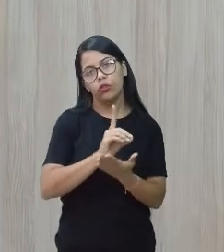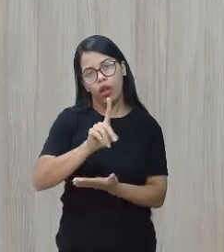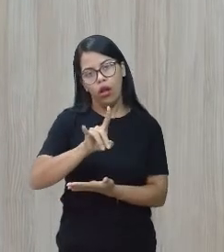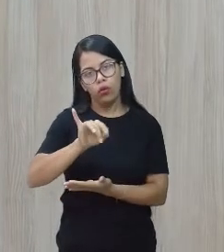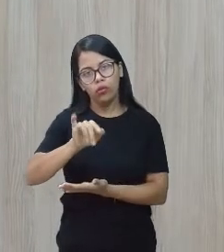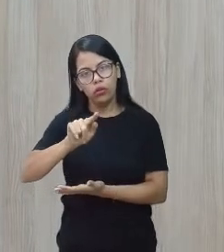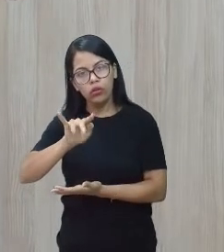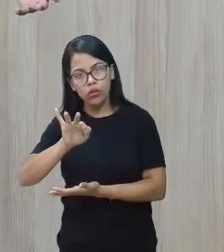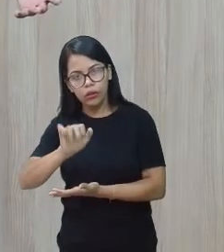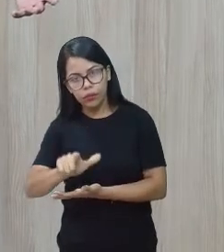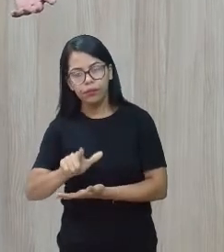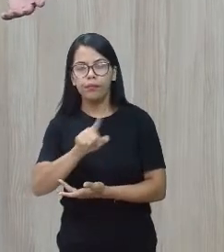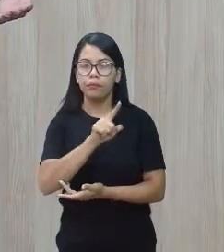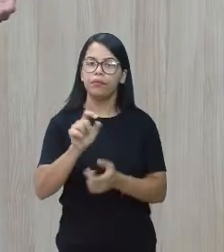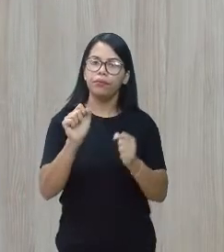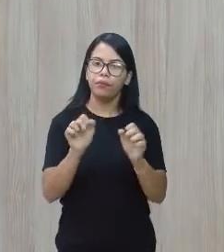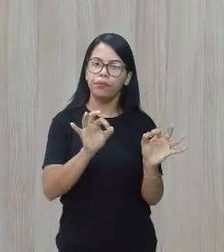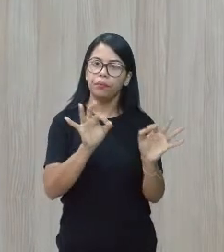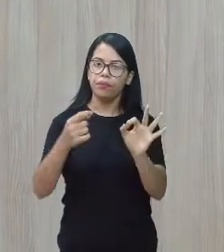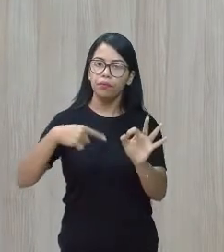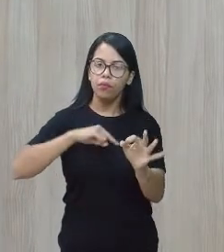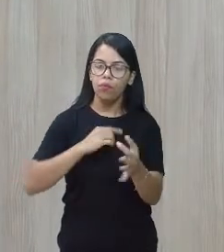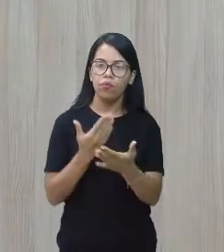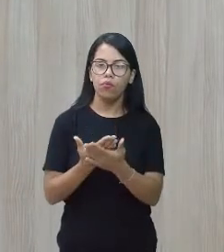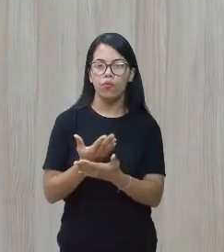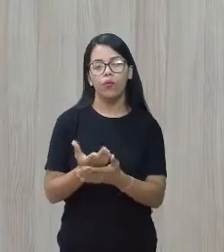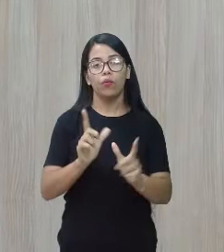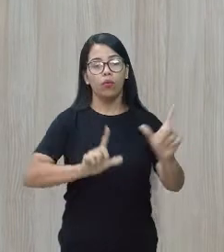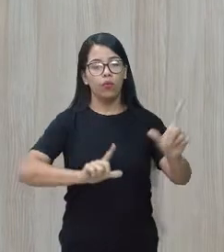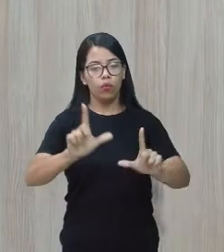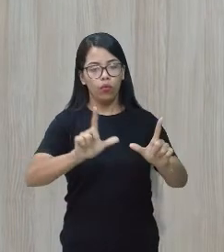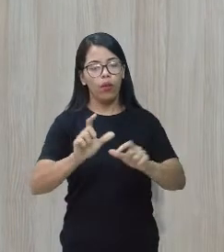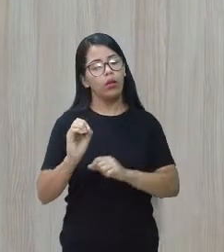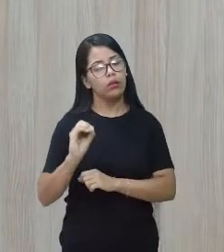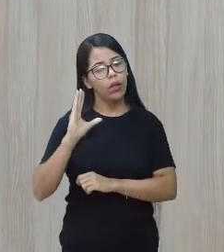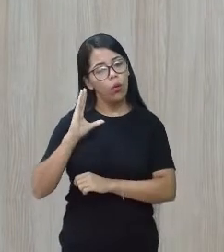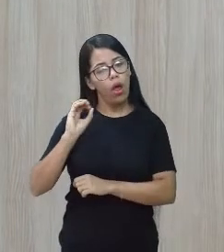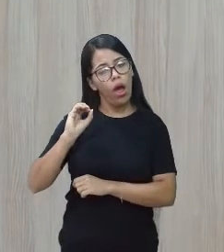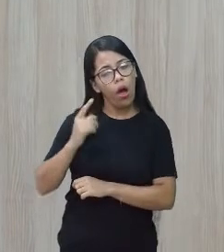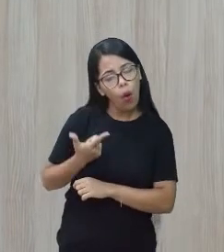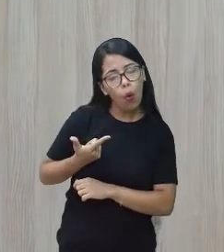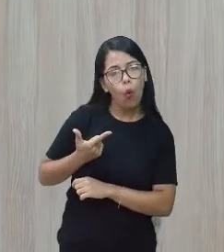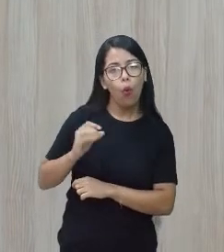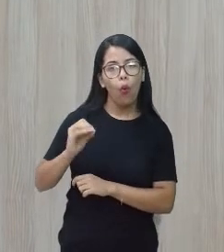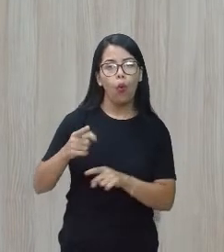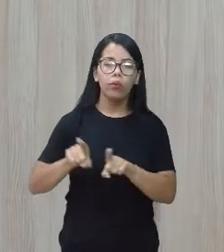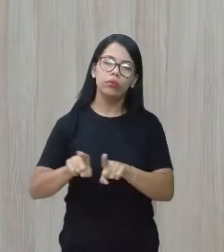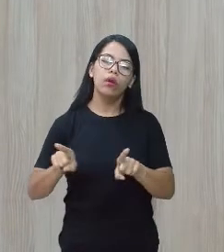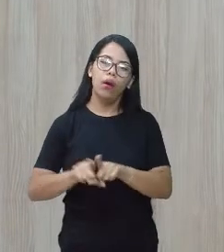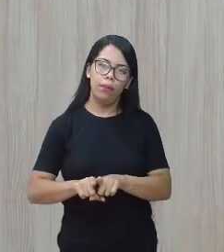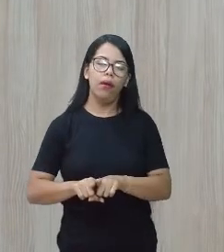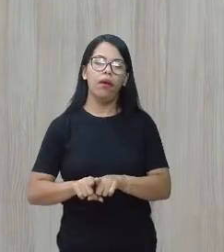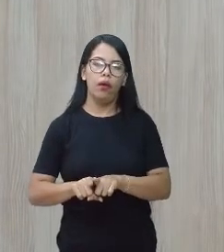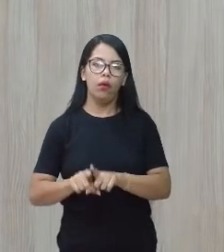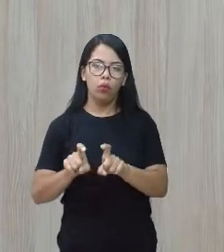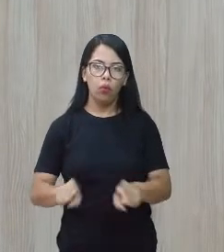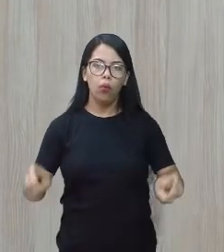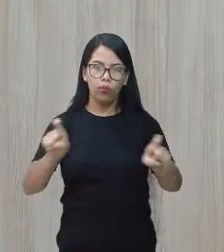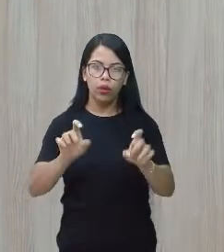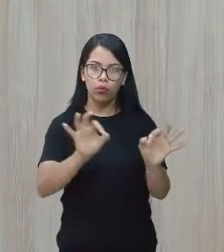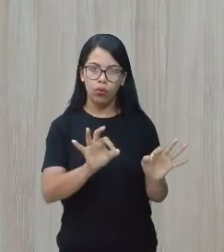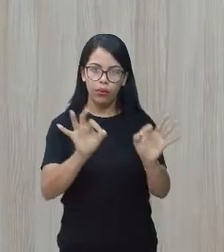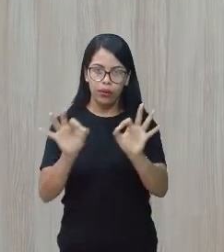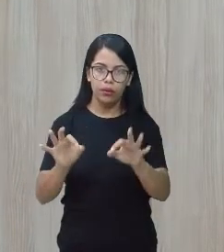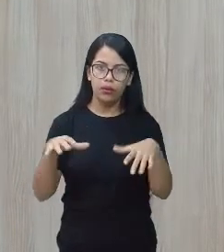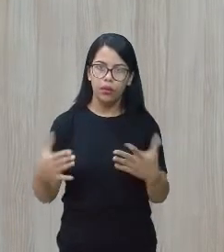digital, onde você pode assistir a nossa aula pela televisão, pelo celular ou pelo computador, tá? E para falar